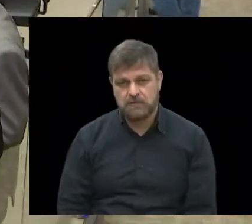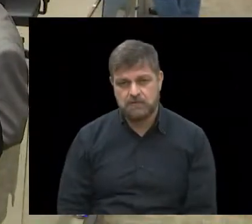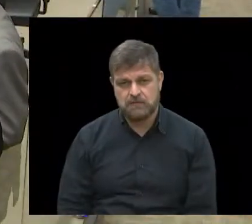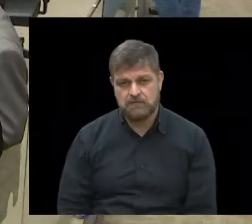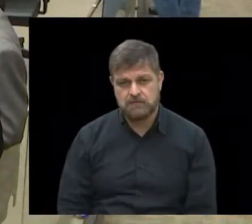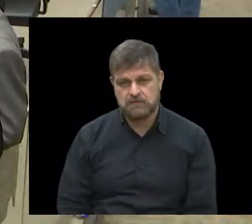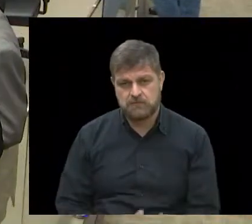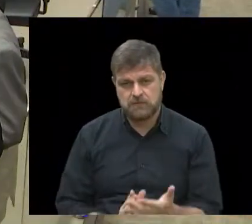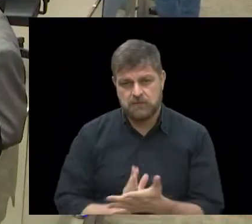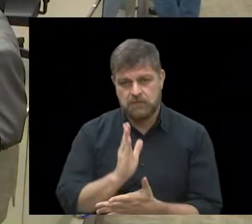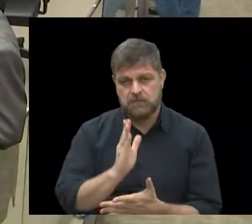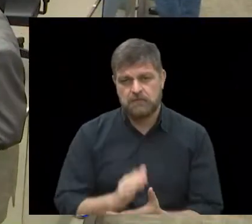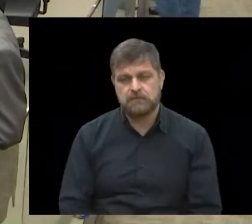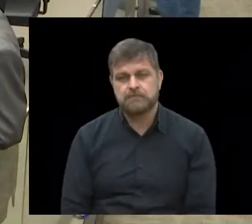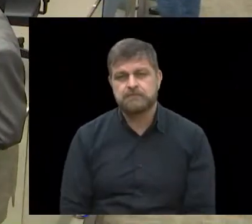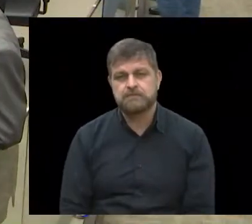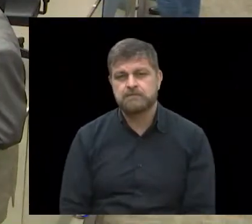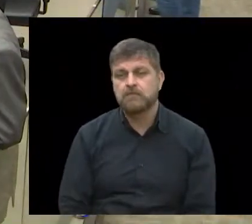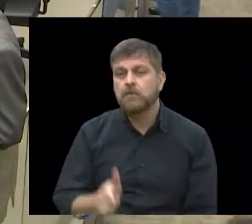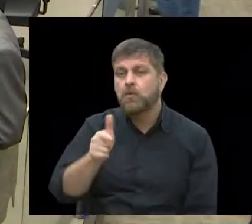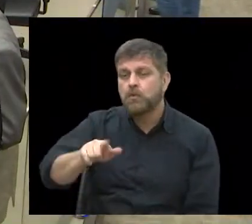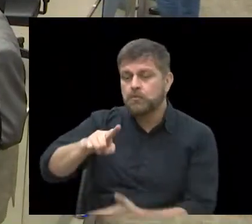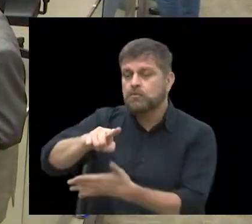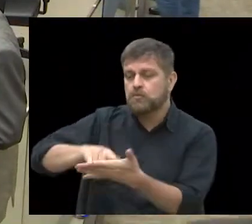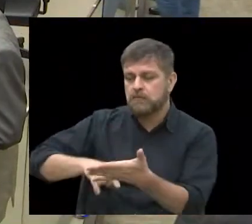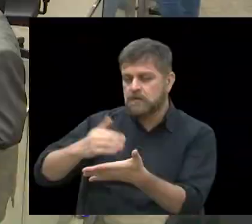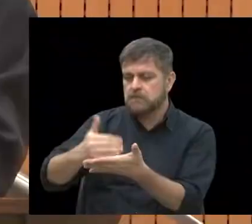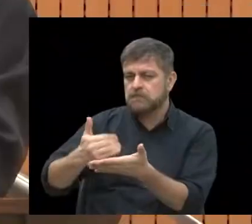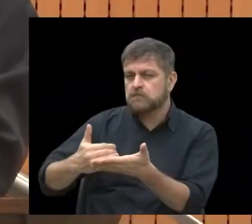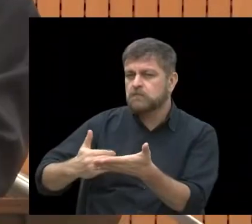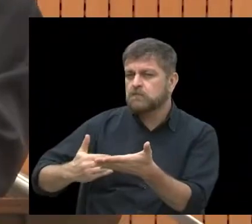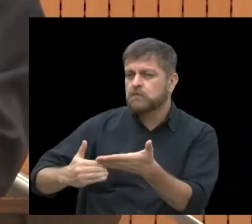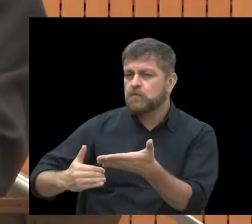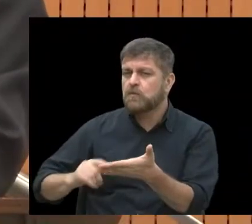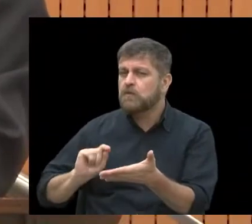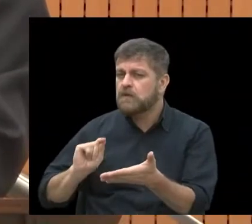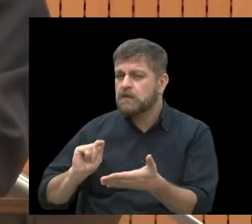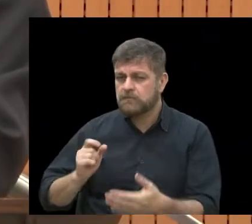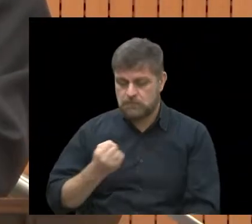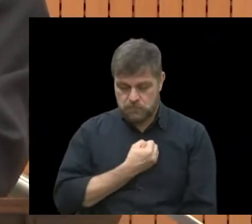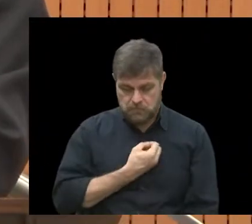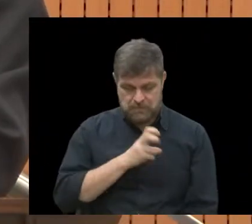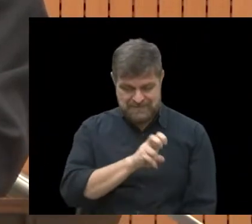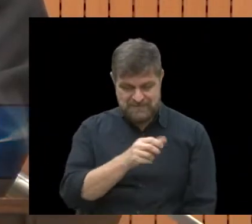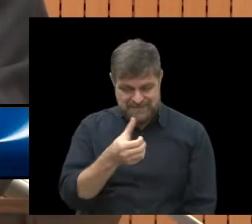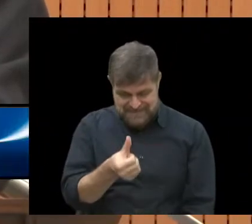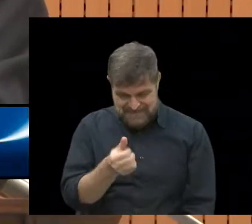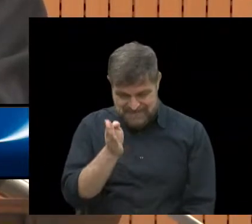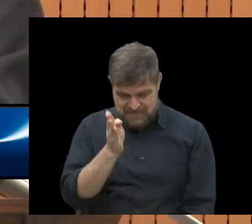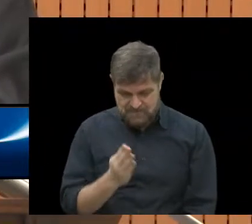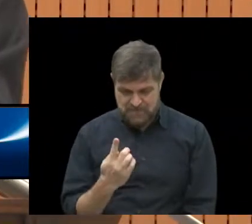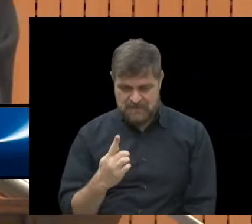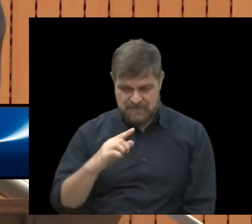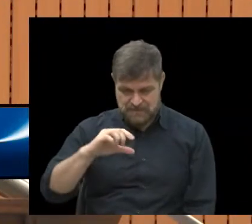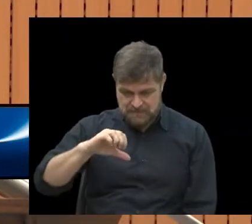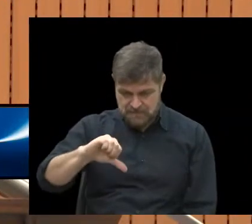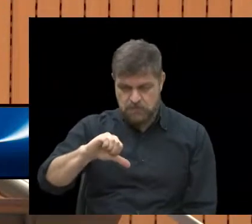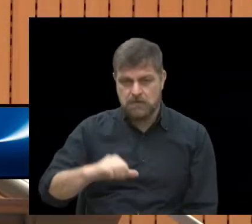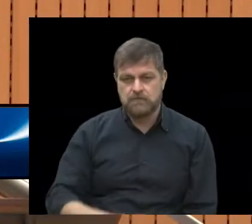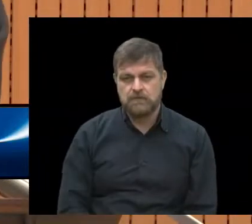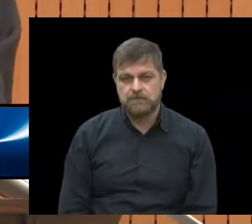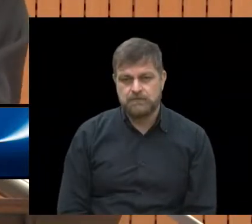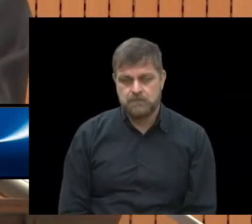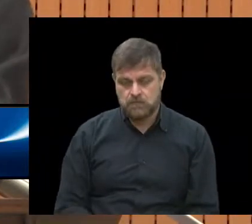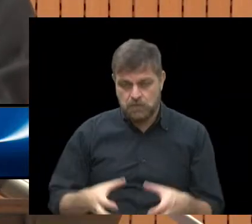favoráveis permaneçam como estão. Aprovado. Próxima moção, vereador. Senhor presidente, moção número 56 de 2019,